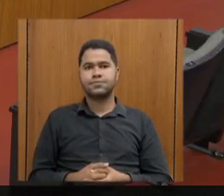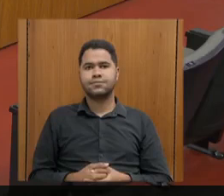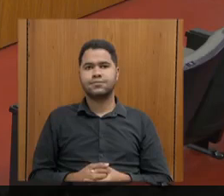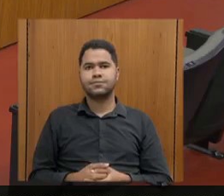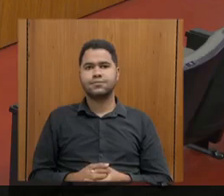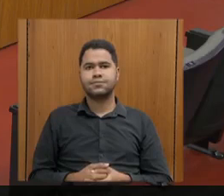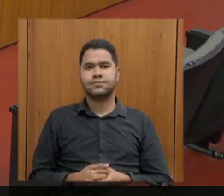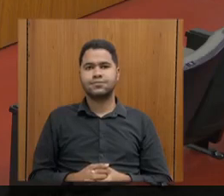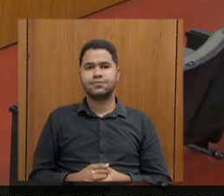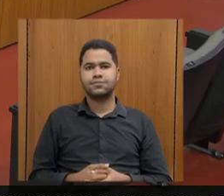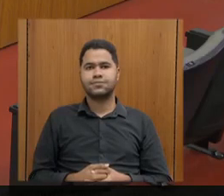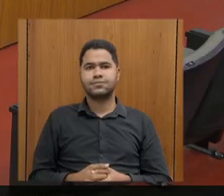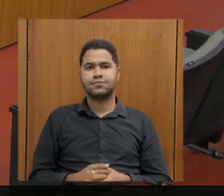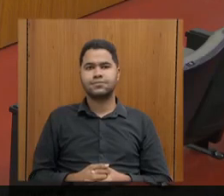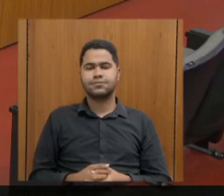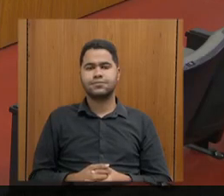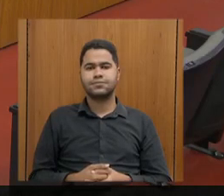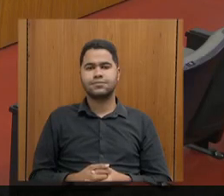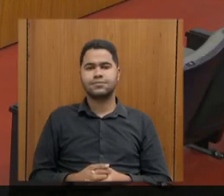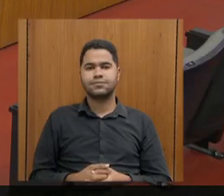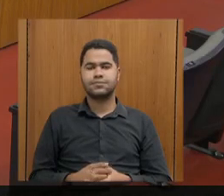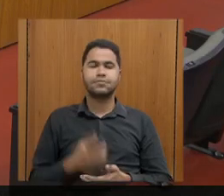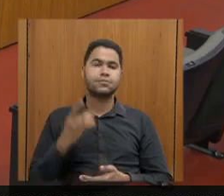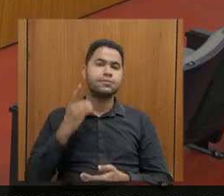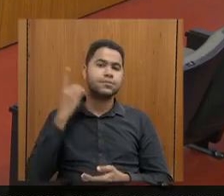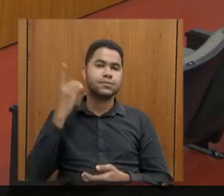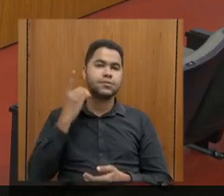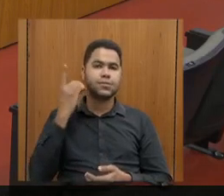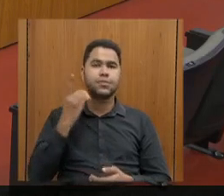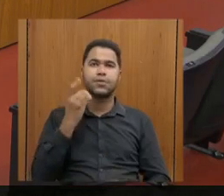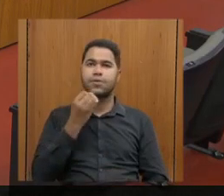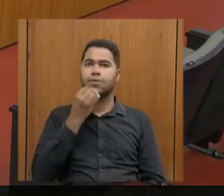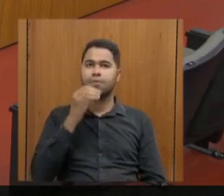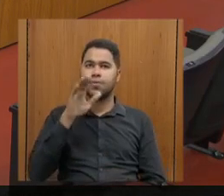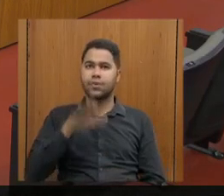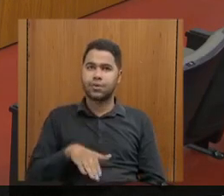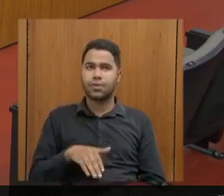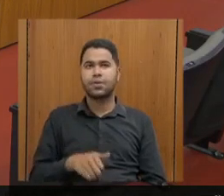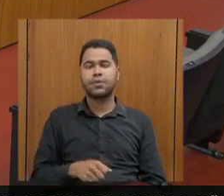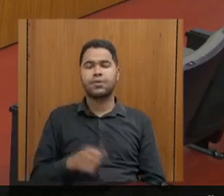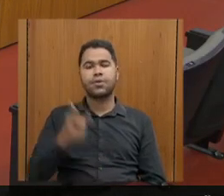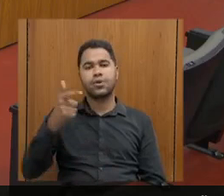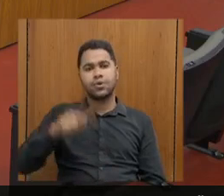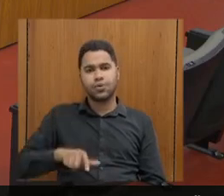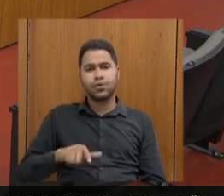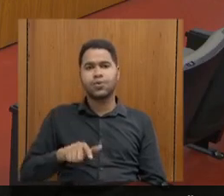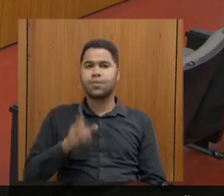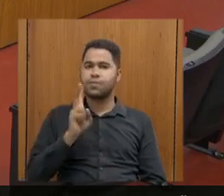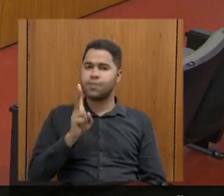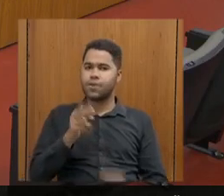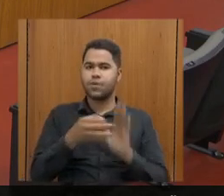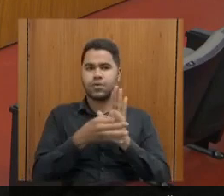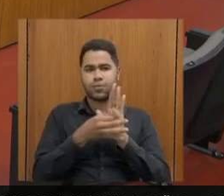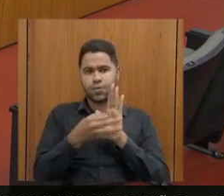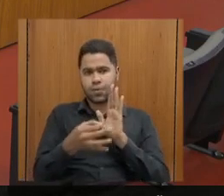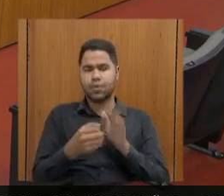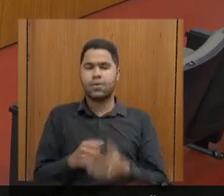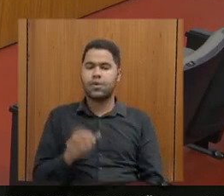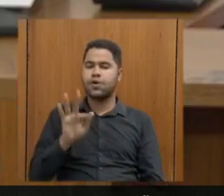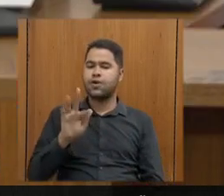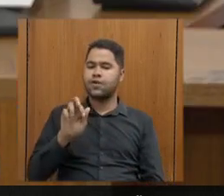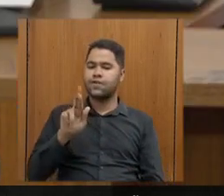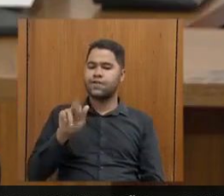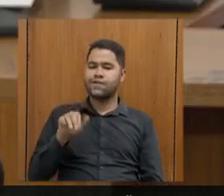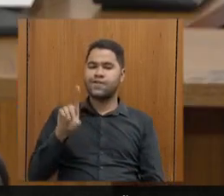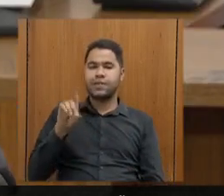E aí o deputado Boa tarde de novo meu mesmo comentário aqui do